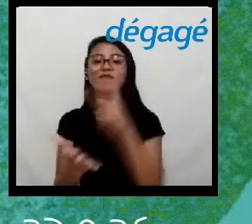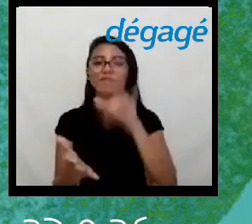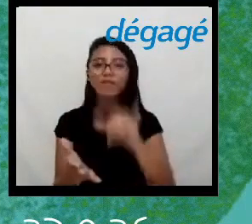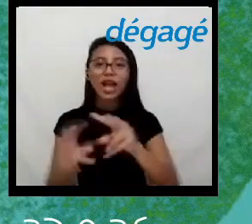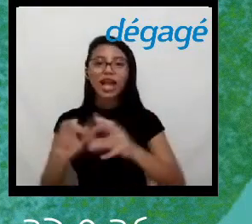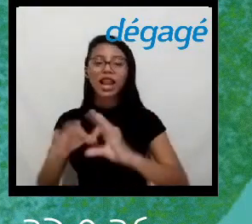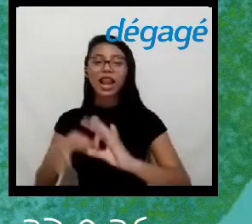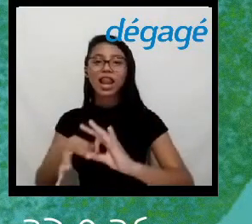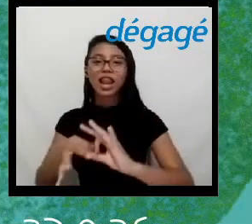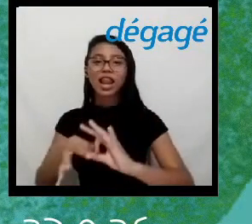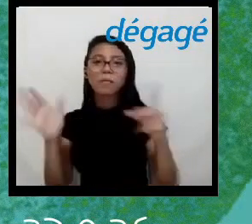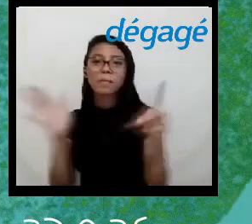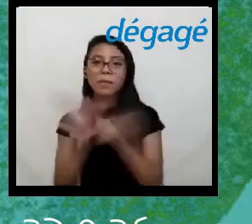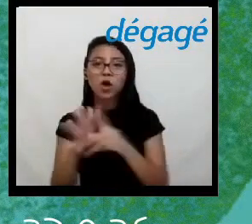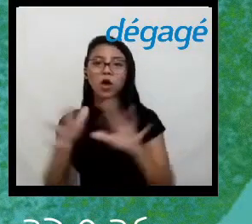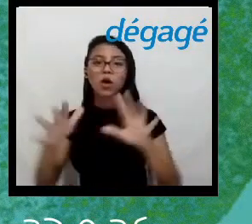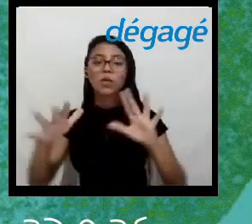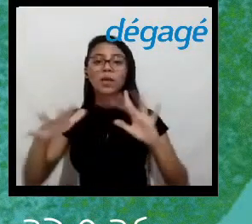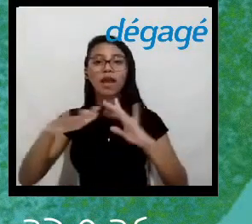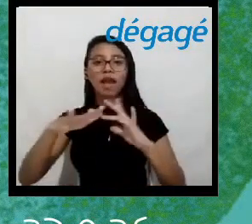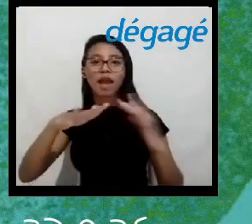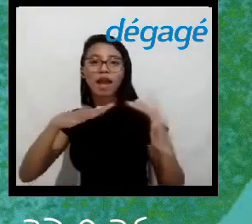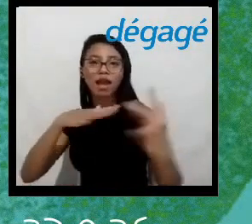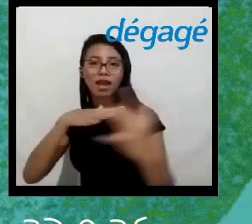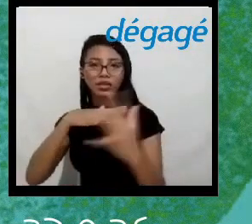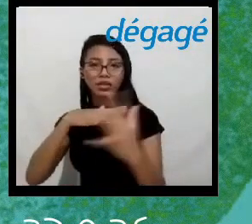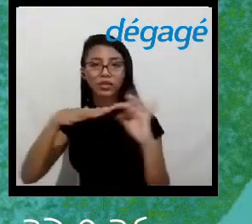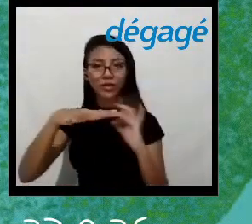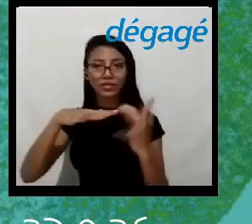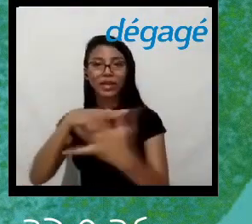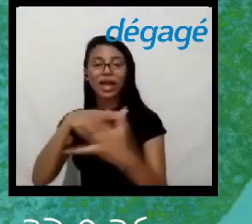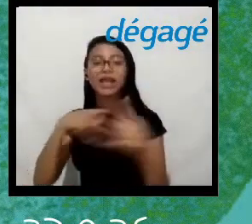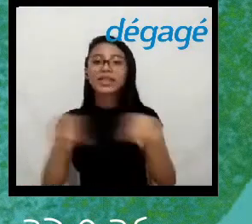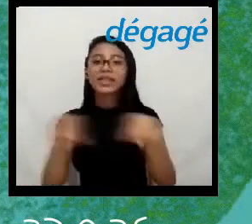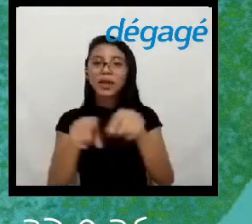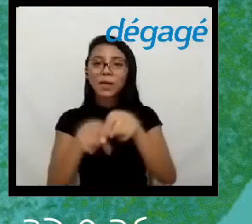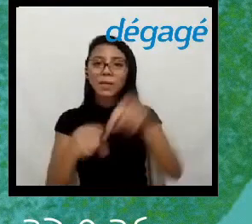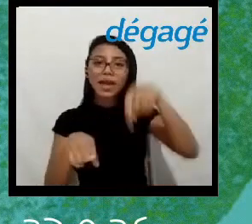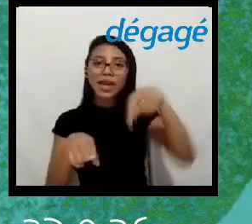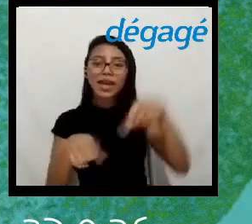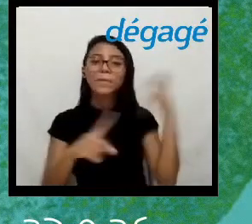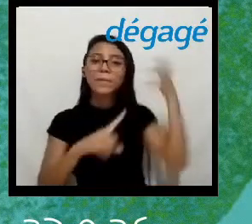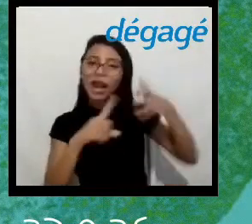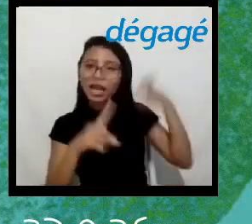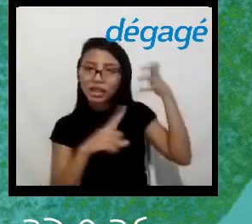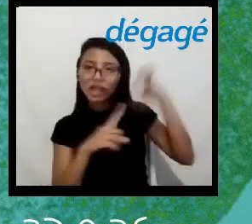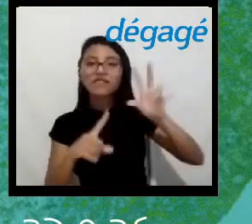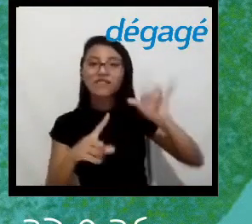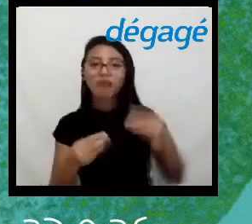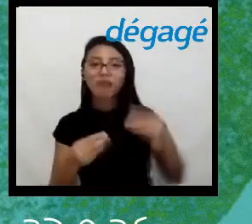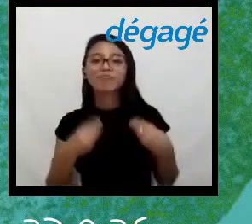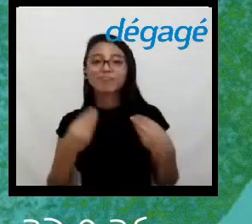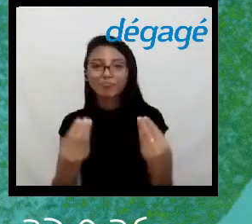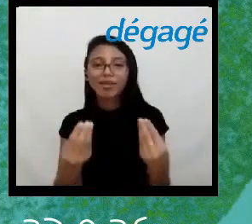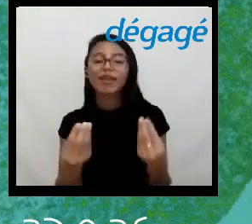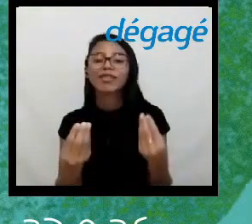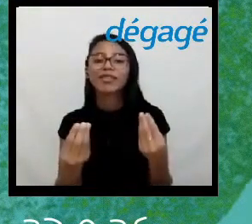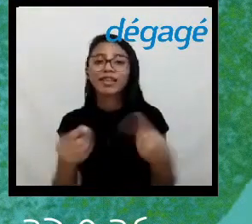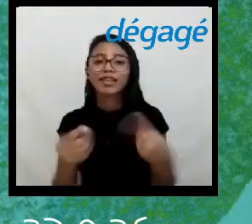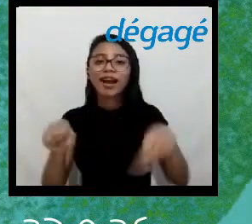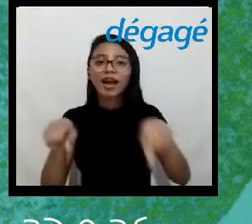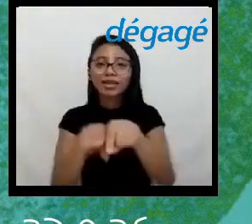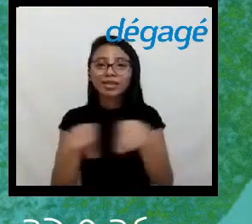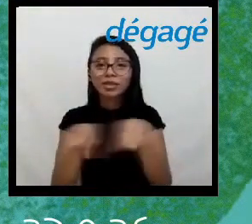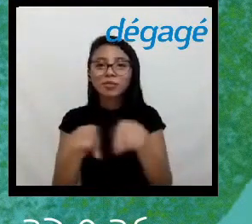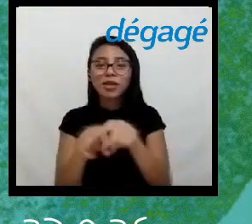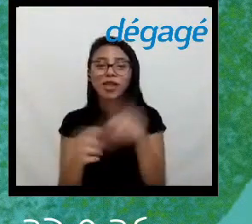e certamente dos palestrantes que aqui estiveram. O seminário é uma realização da Associação Educativa Cultural